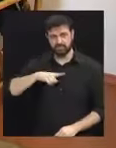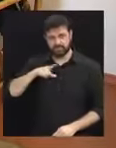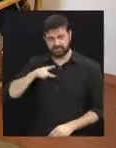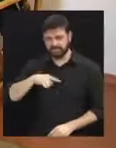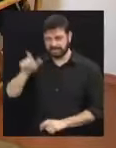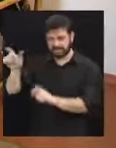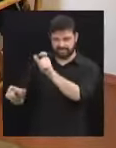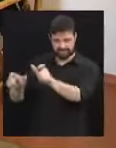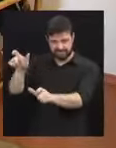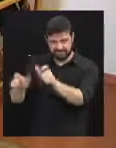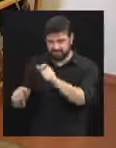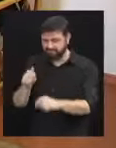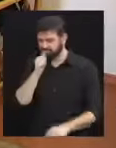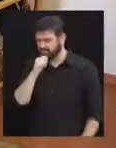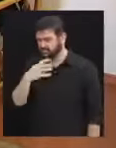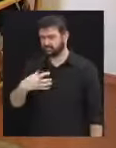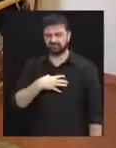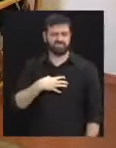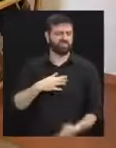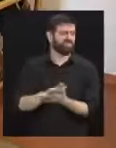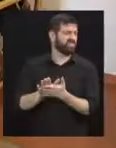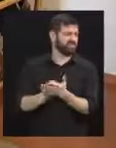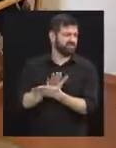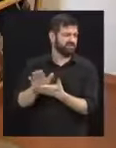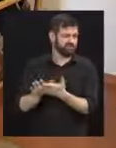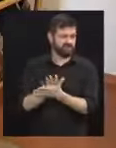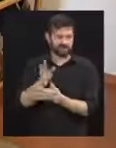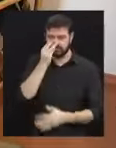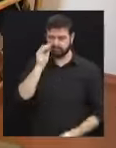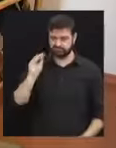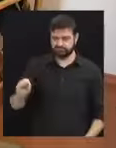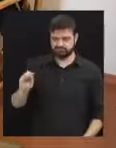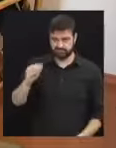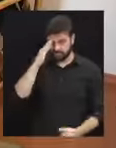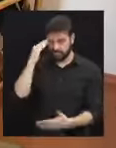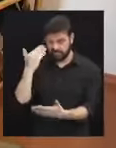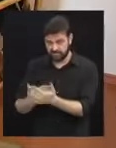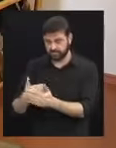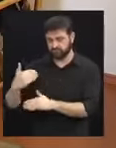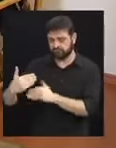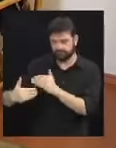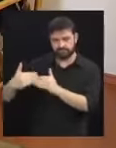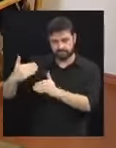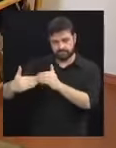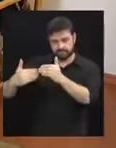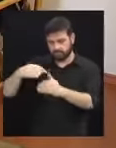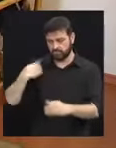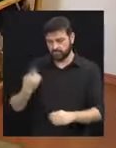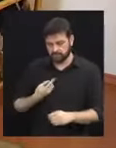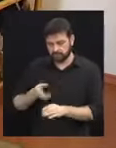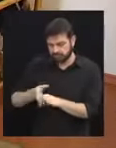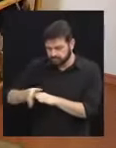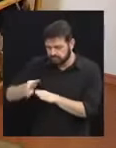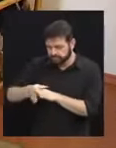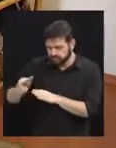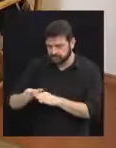Existem pessoas ainda insensíveis à causa, né? Mas eu acredito que devagarzinho a gente vai plantando as sementinhas e